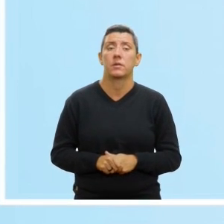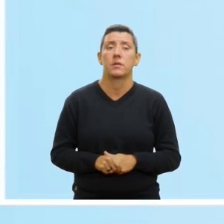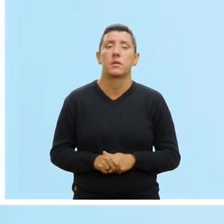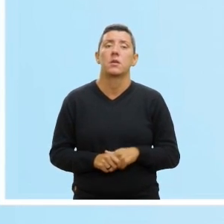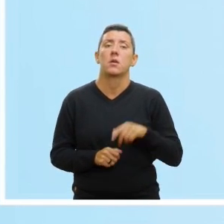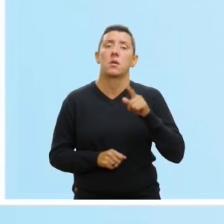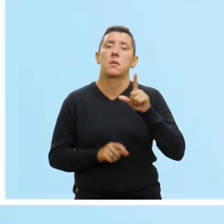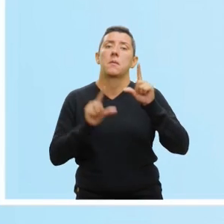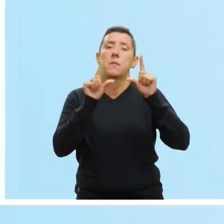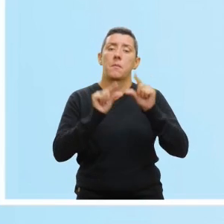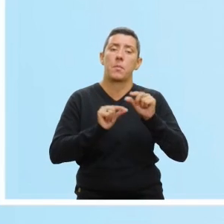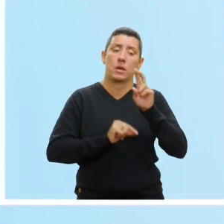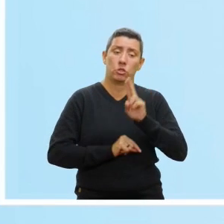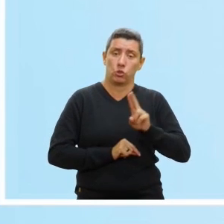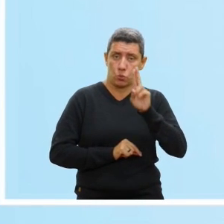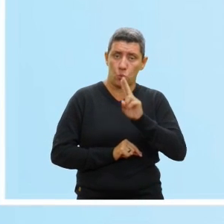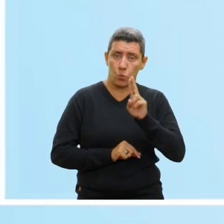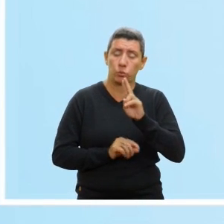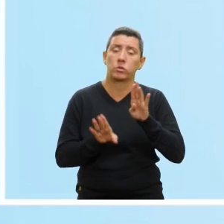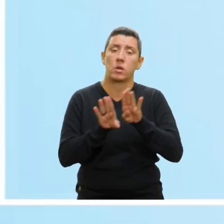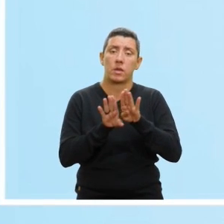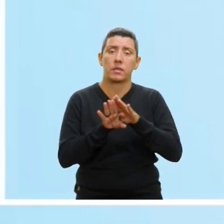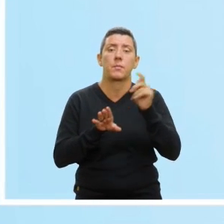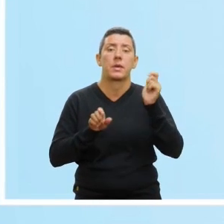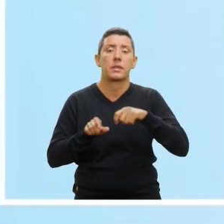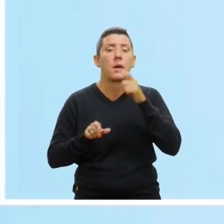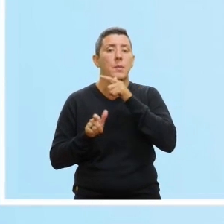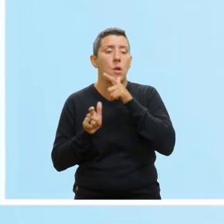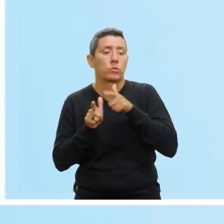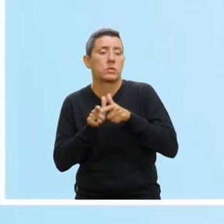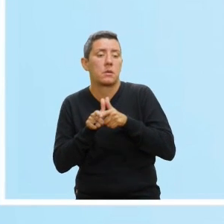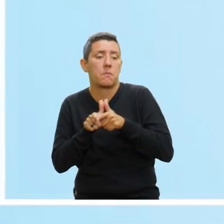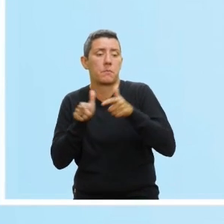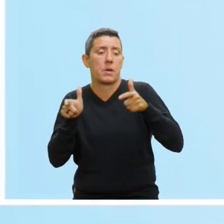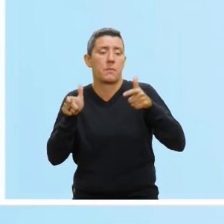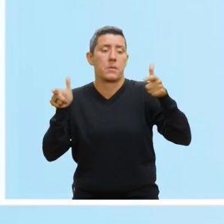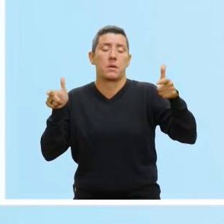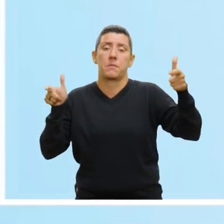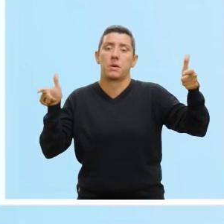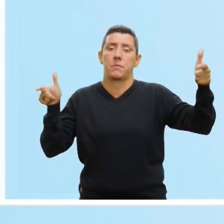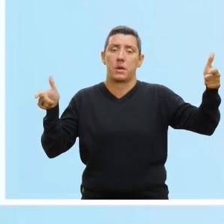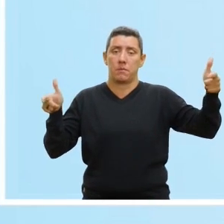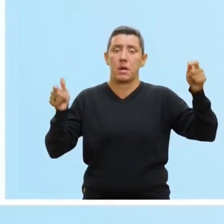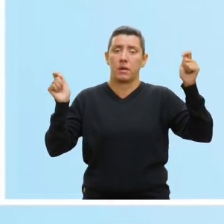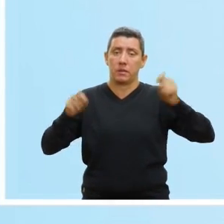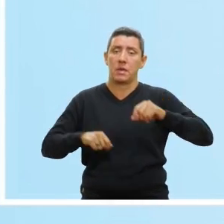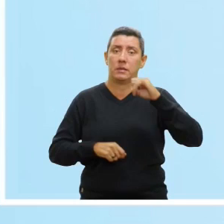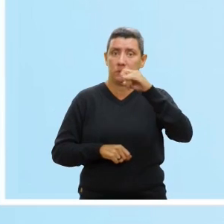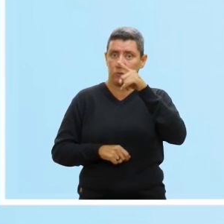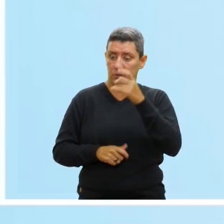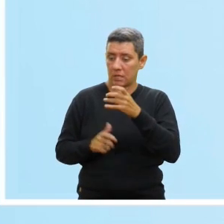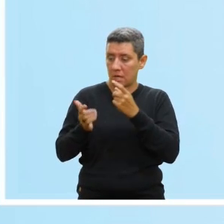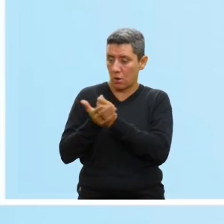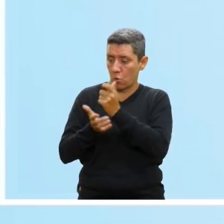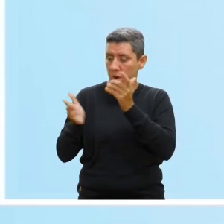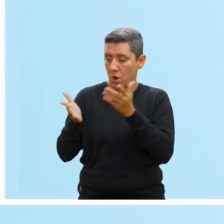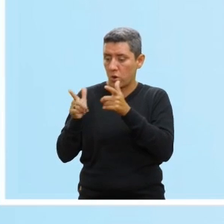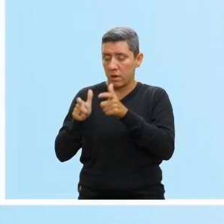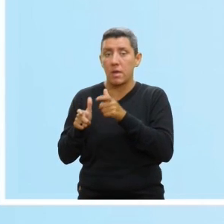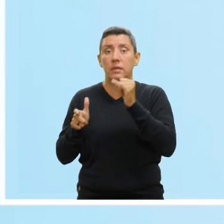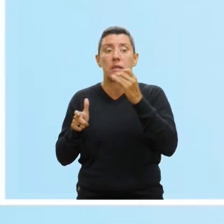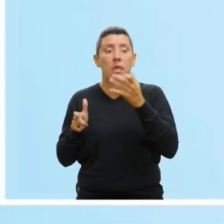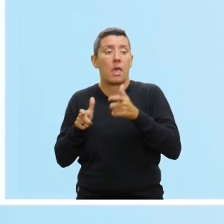baixo consumo e escalável. Né? Escalável, com que você consiga crescer a sua rede fácil e